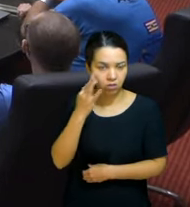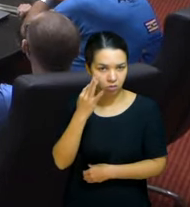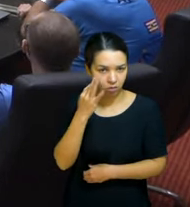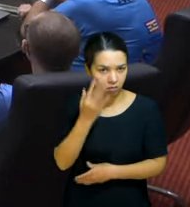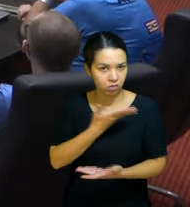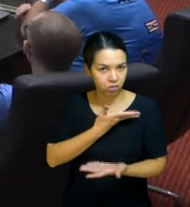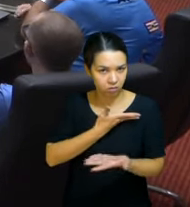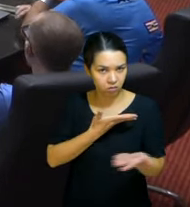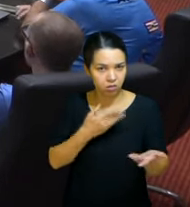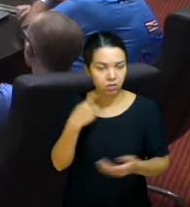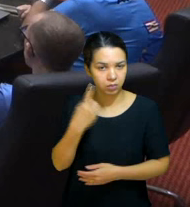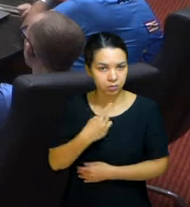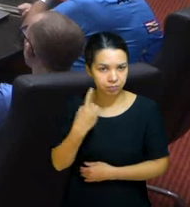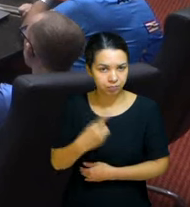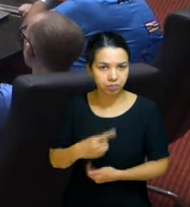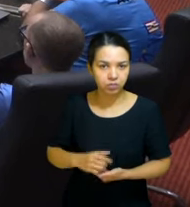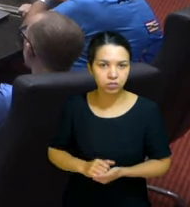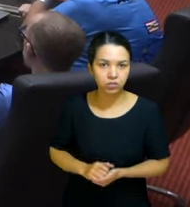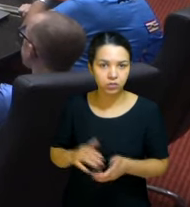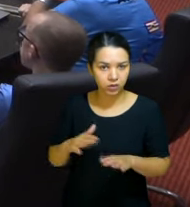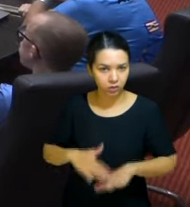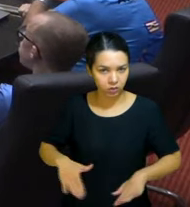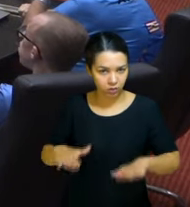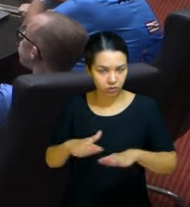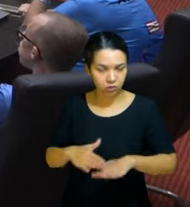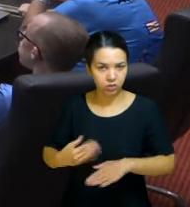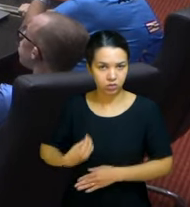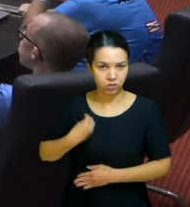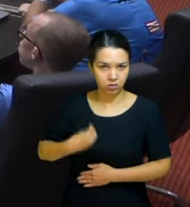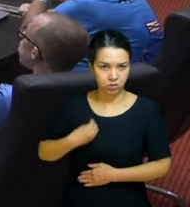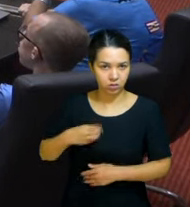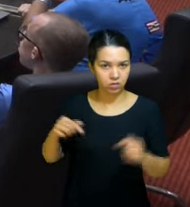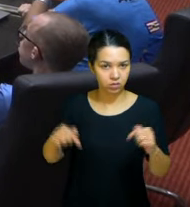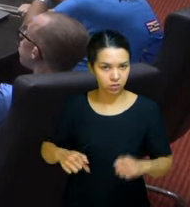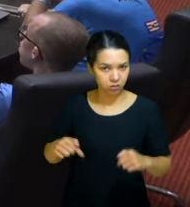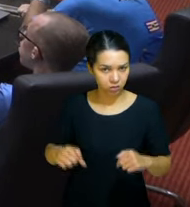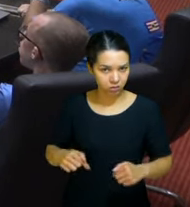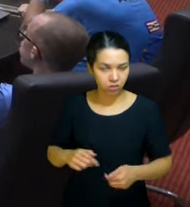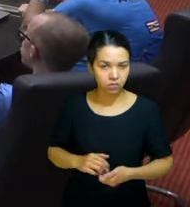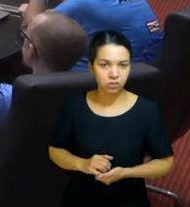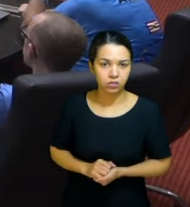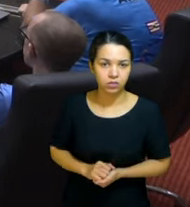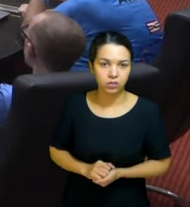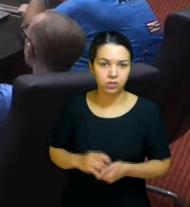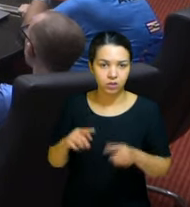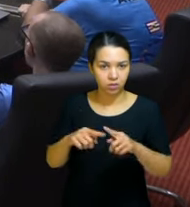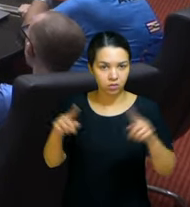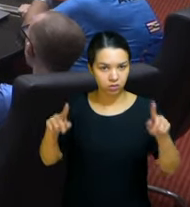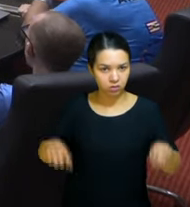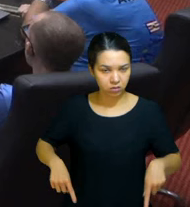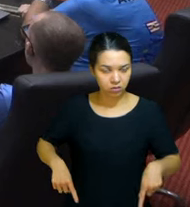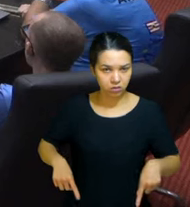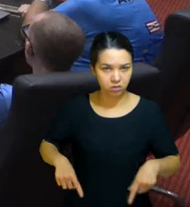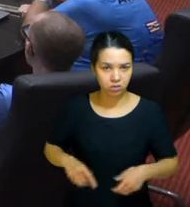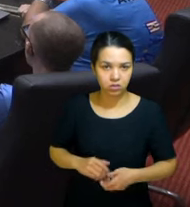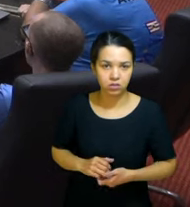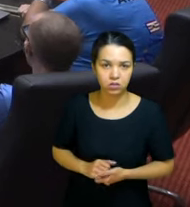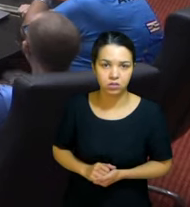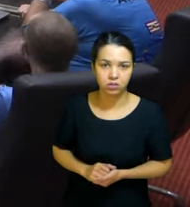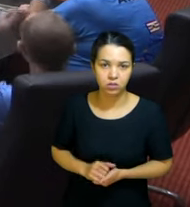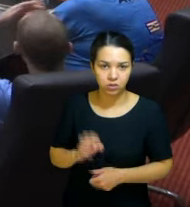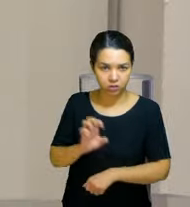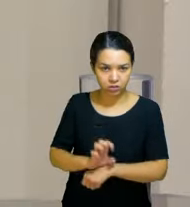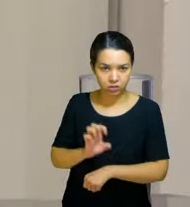deputados, a todos que estão aqui presentes, ao servidor do Estado de